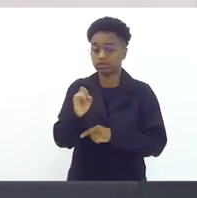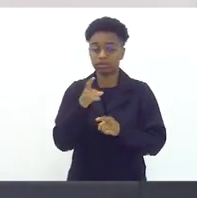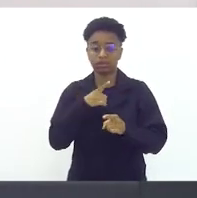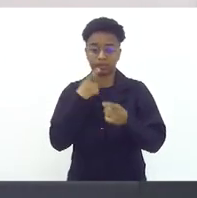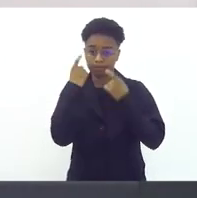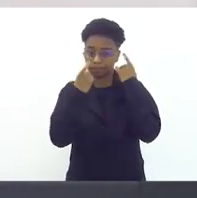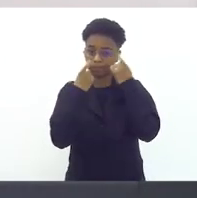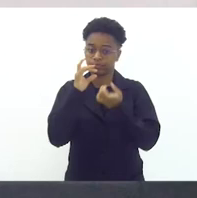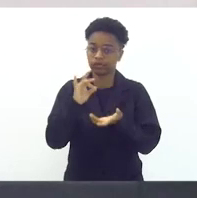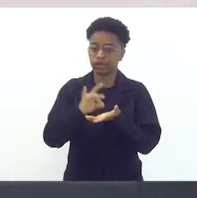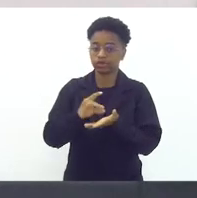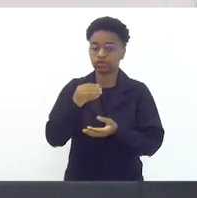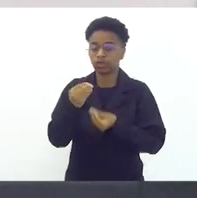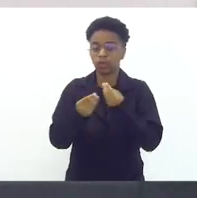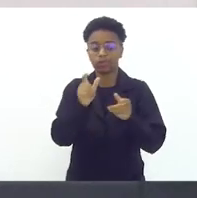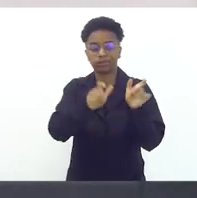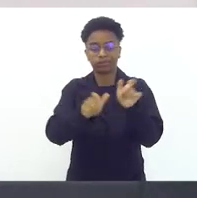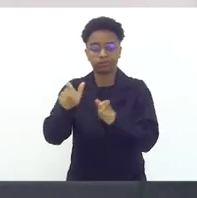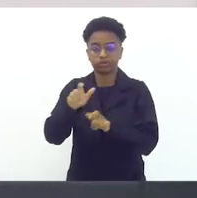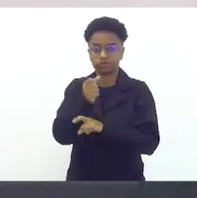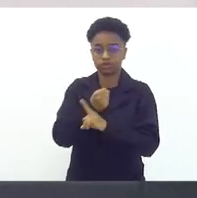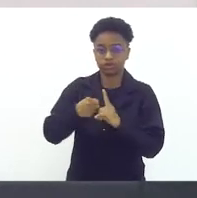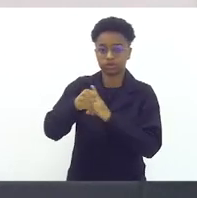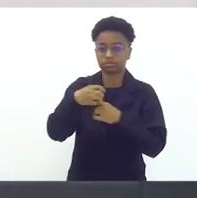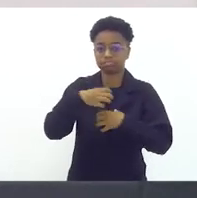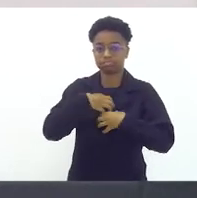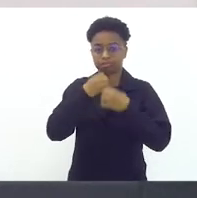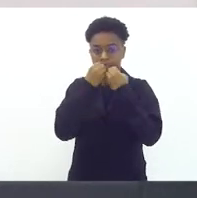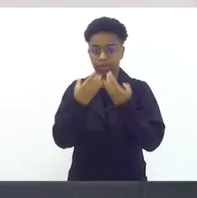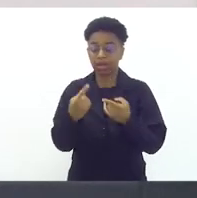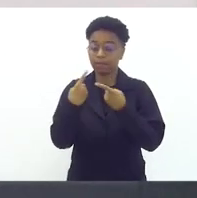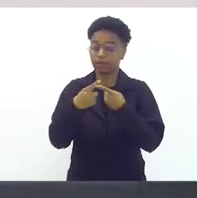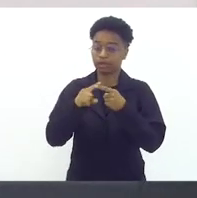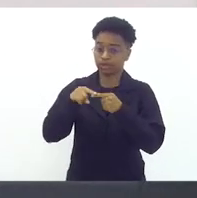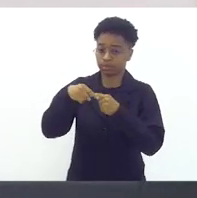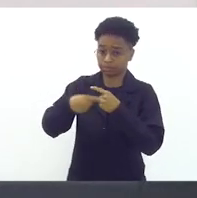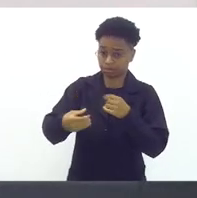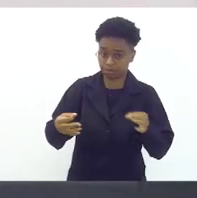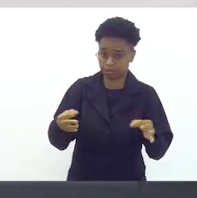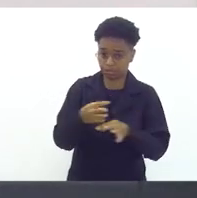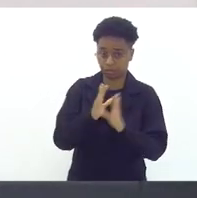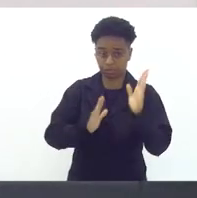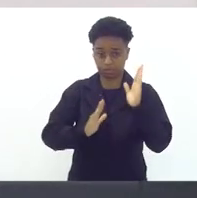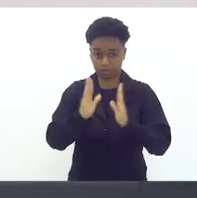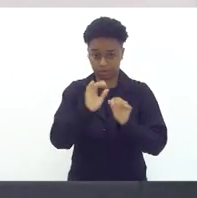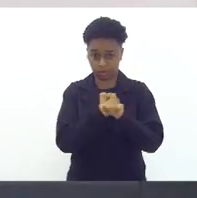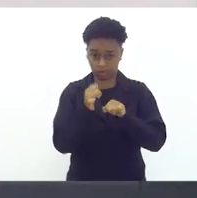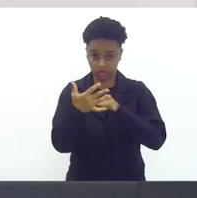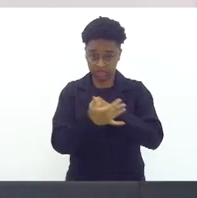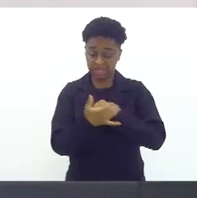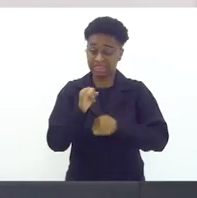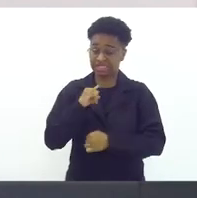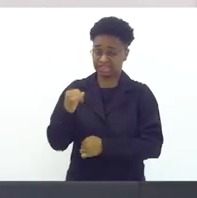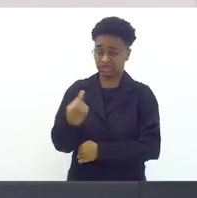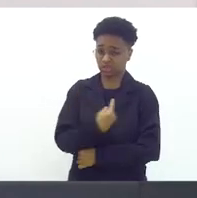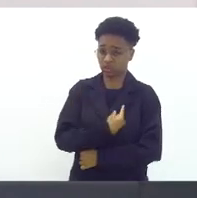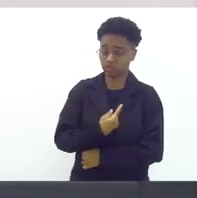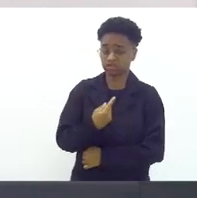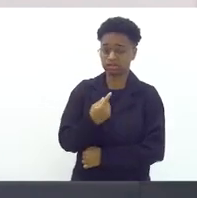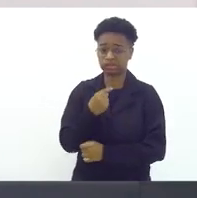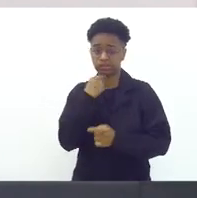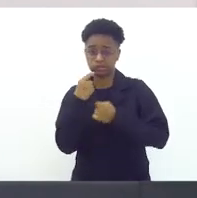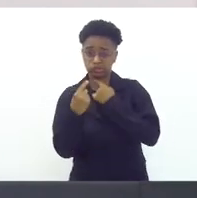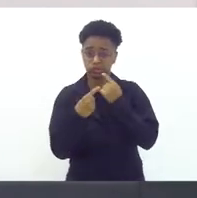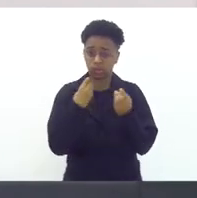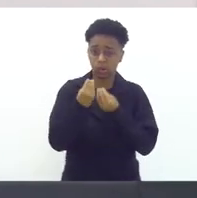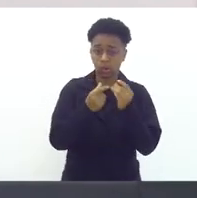social. Passada a pandemia, se nós tínhamos alguma dúvida sobre a importância desses